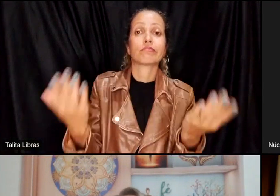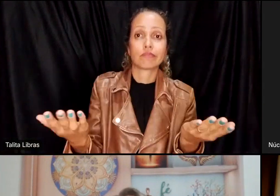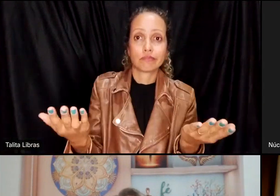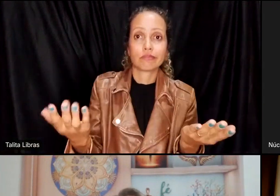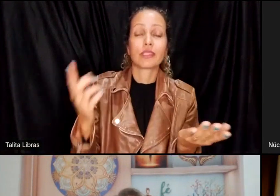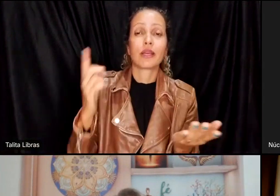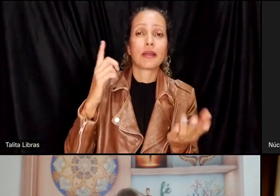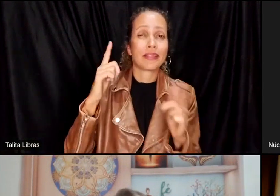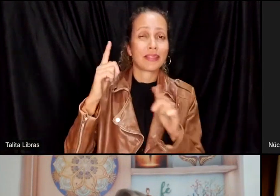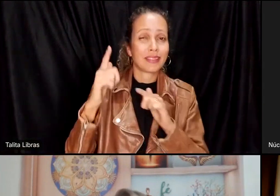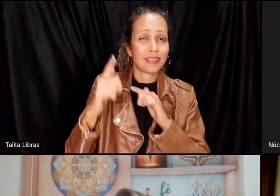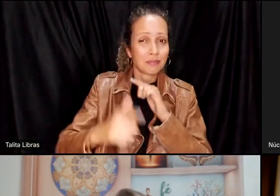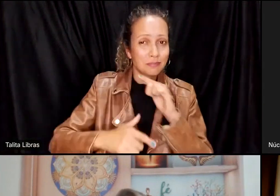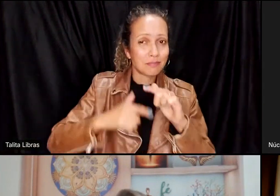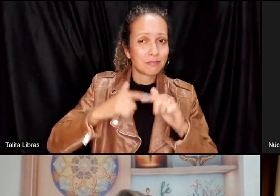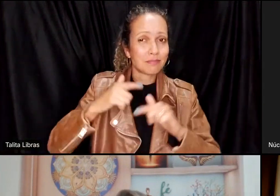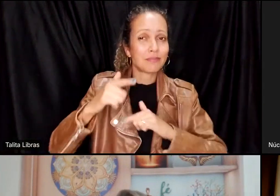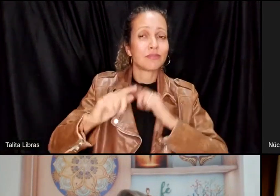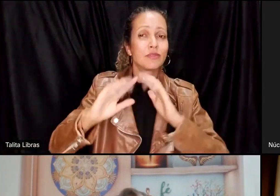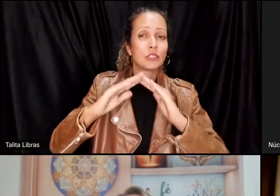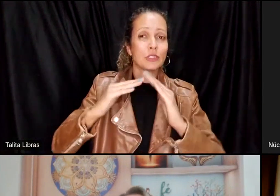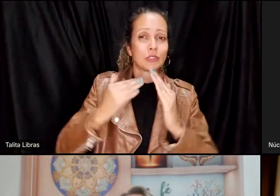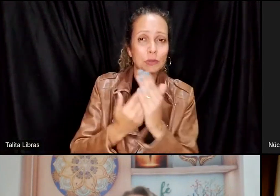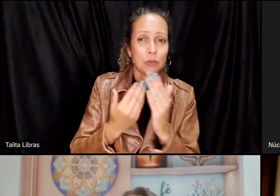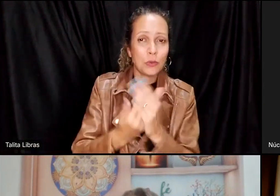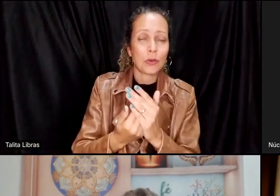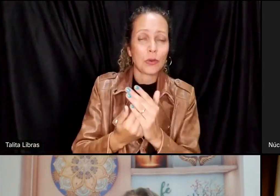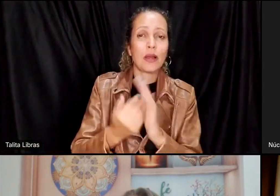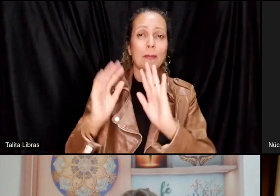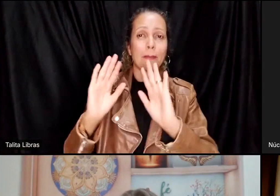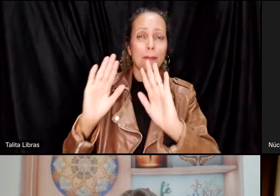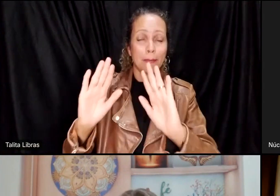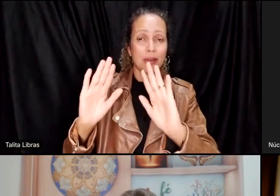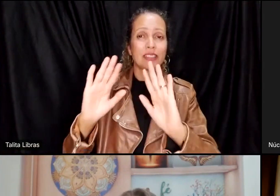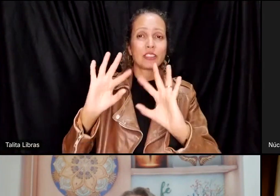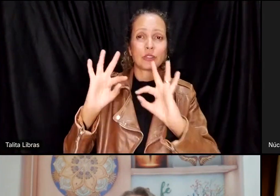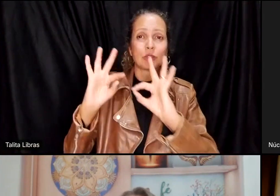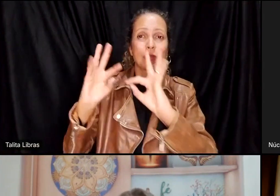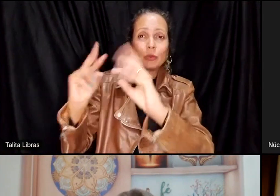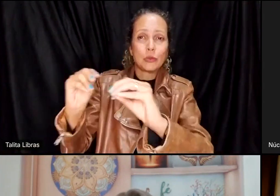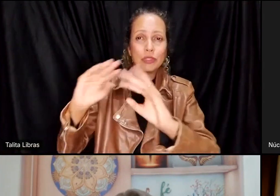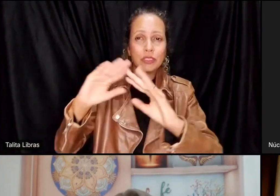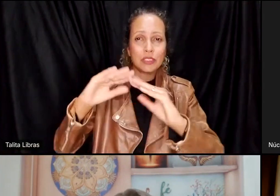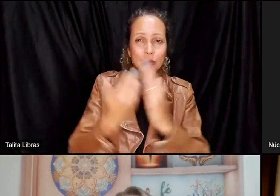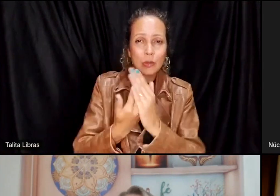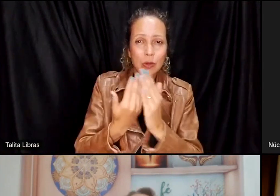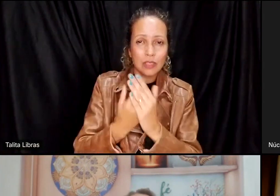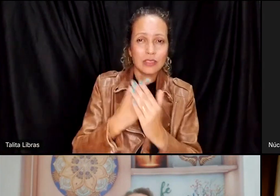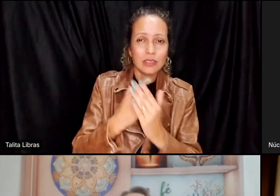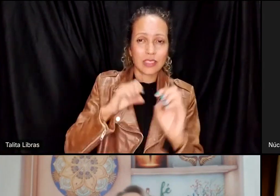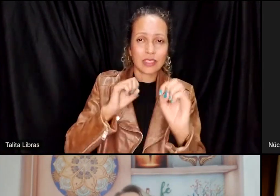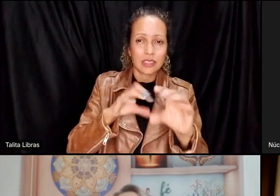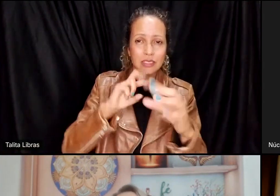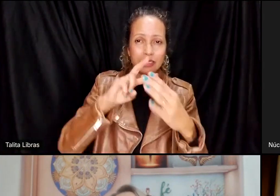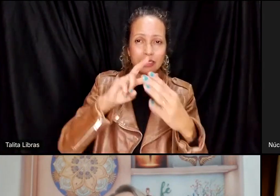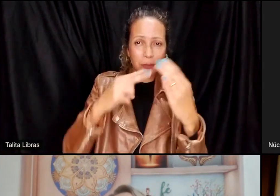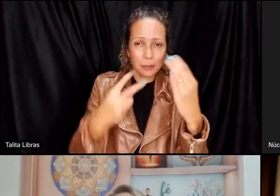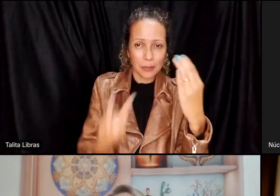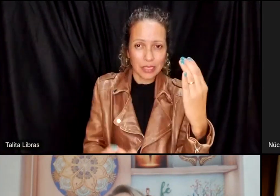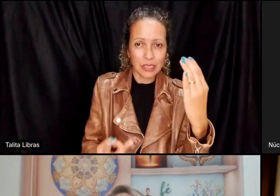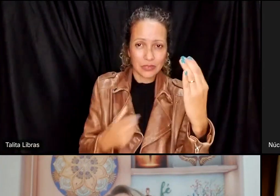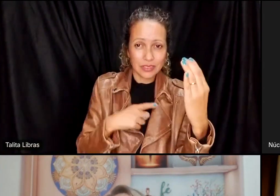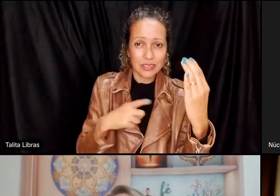e nem a toda escola que vai oferecer o ensino bilíngue, que é esse o ensino